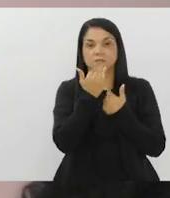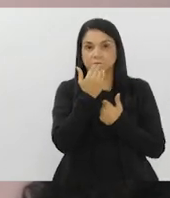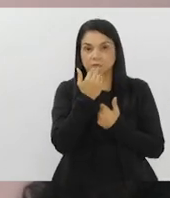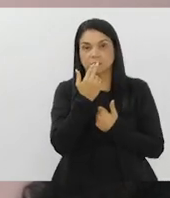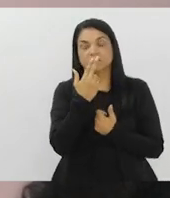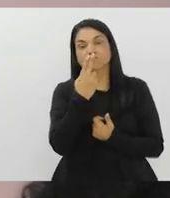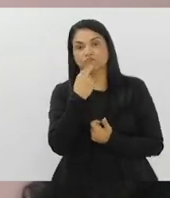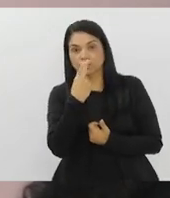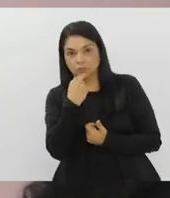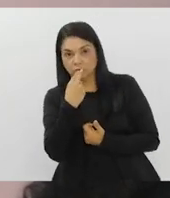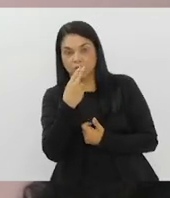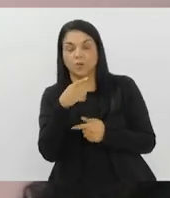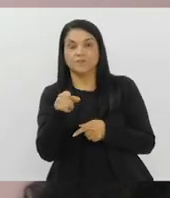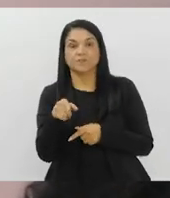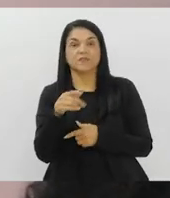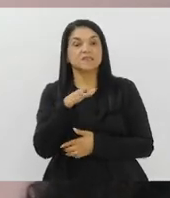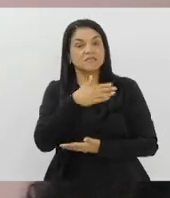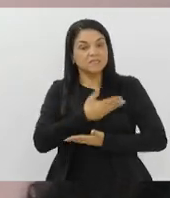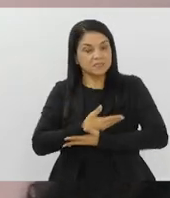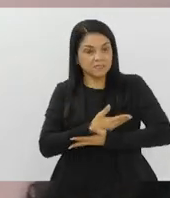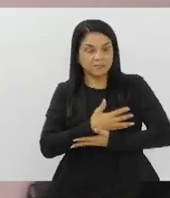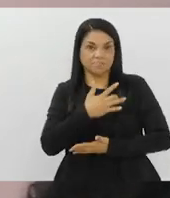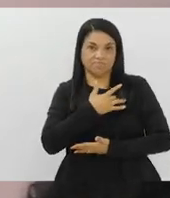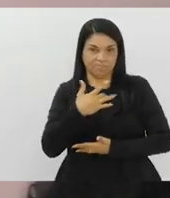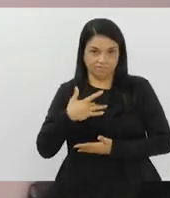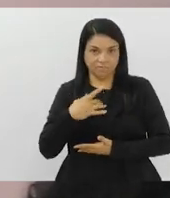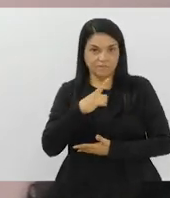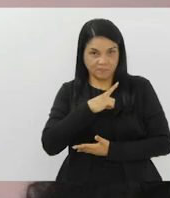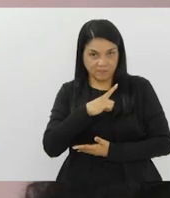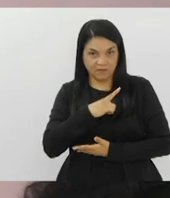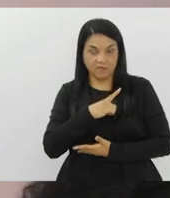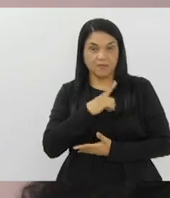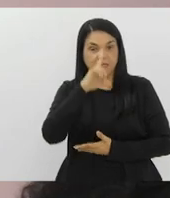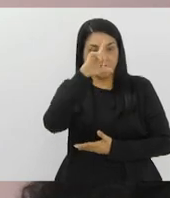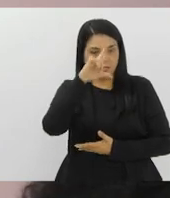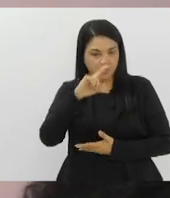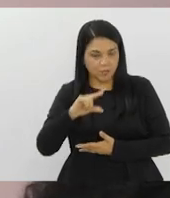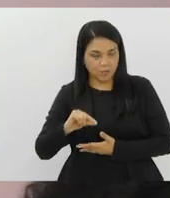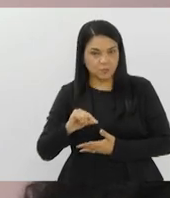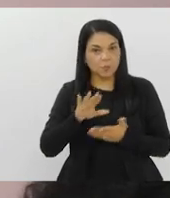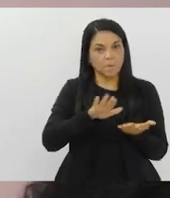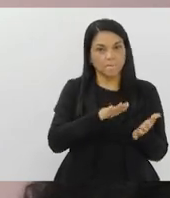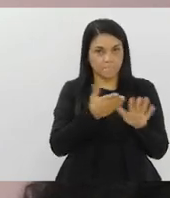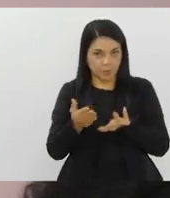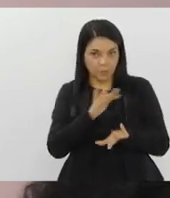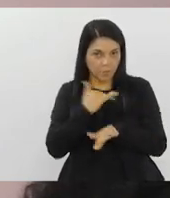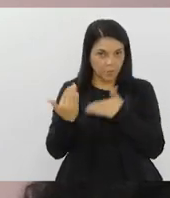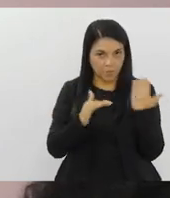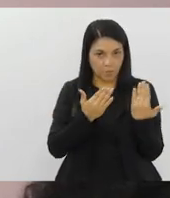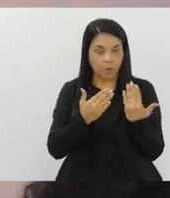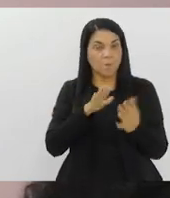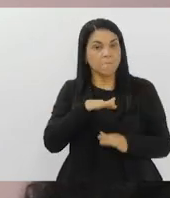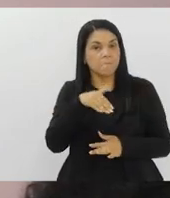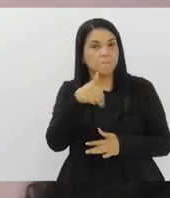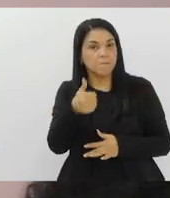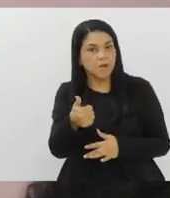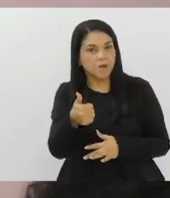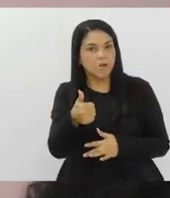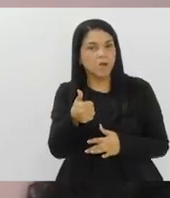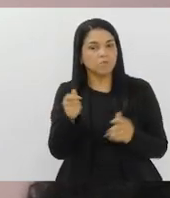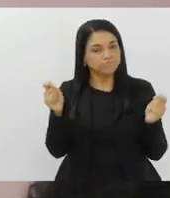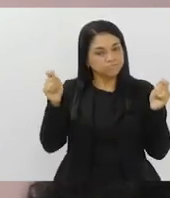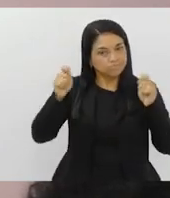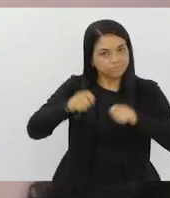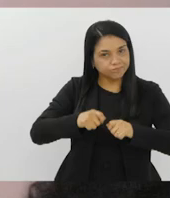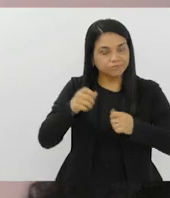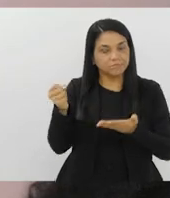nutricional, as crianças são mais saudáveis, existe a redução da mortalidade infantil, existe melhores possibilidades de